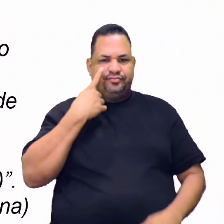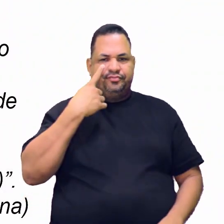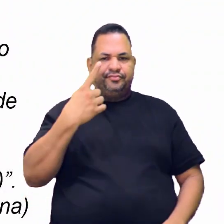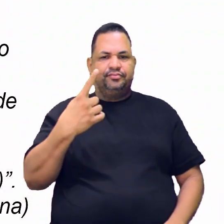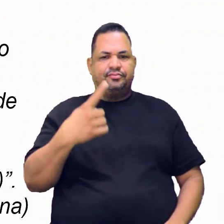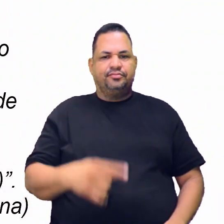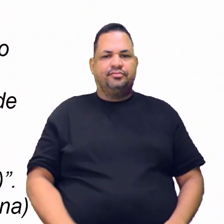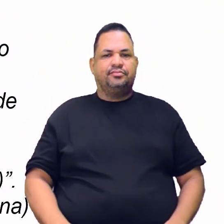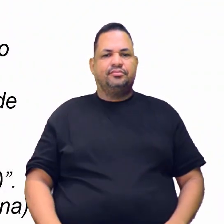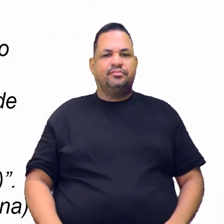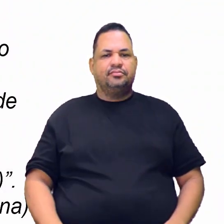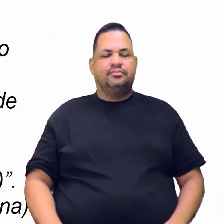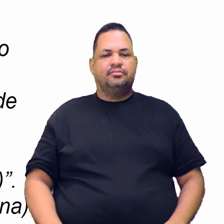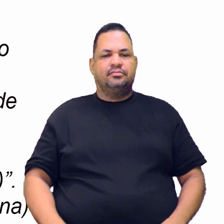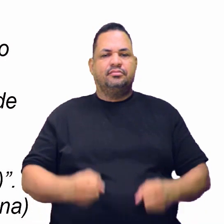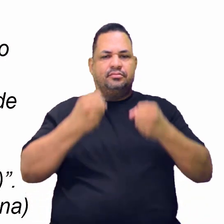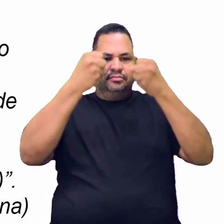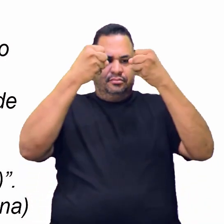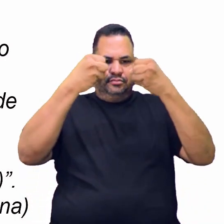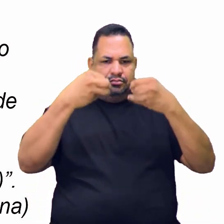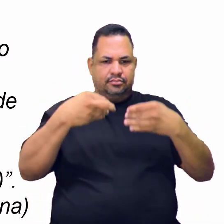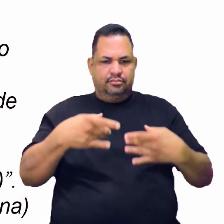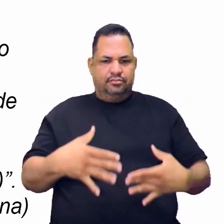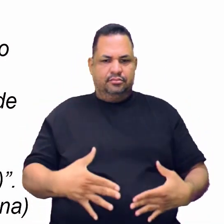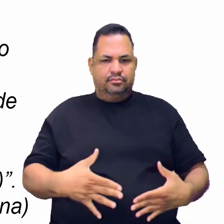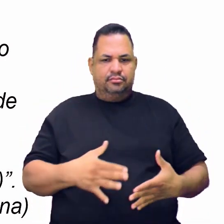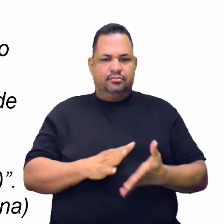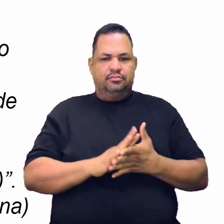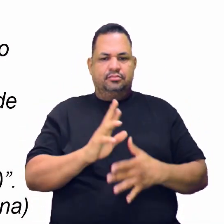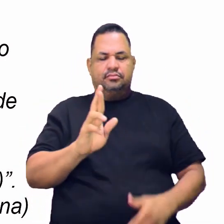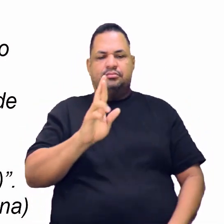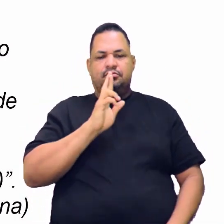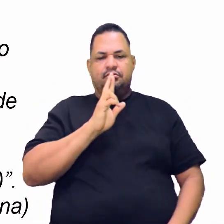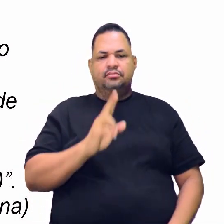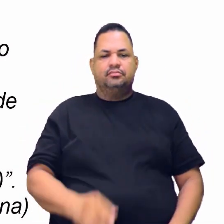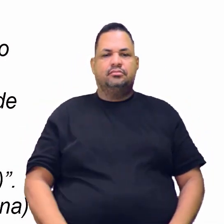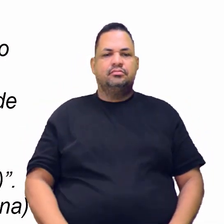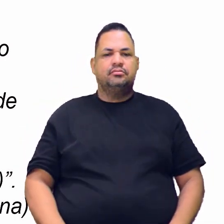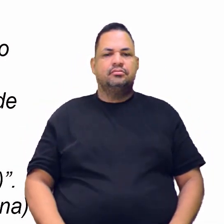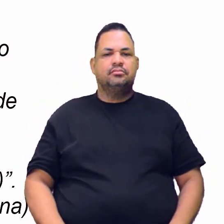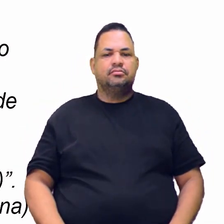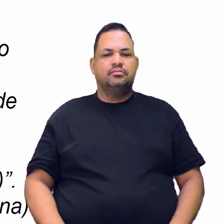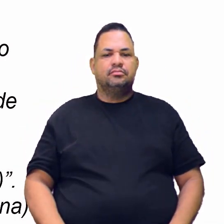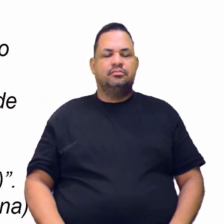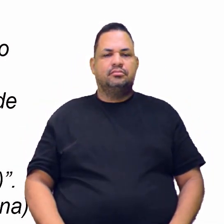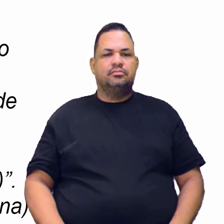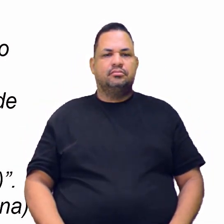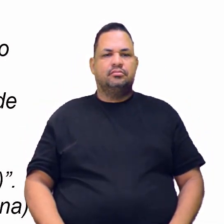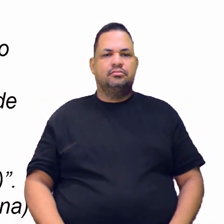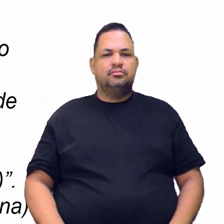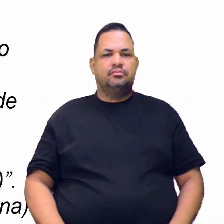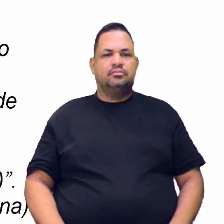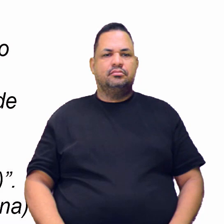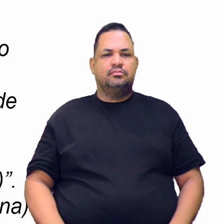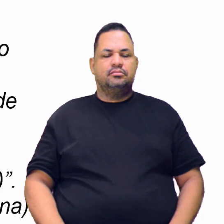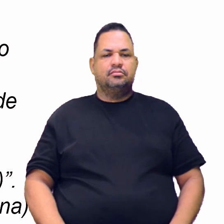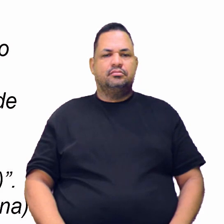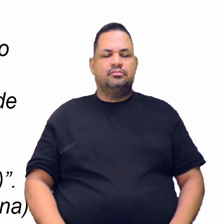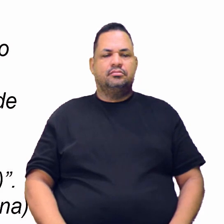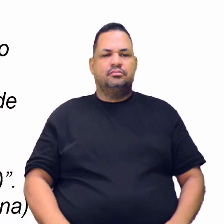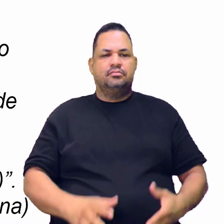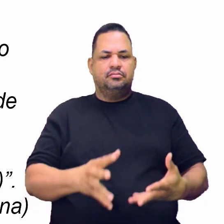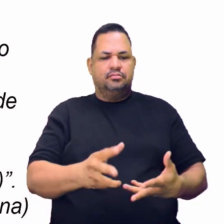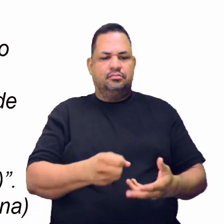você vai justificar a sua resposta. Vamos lá. Pegue